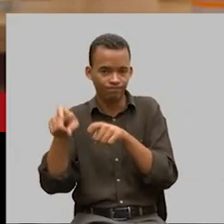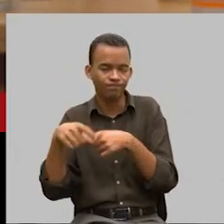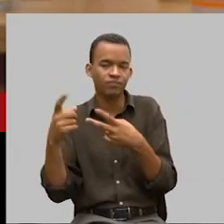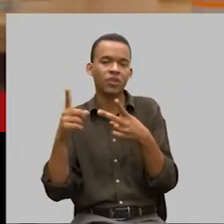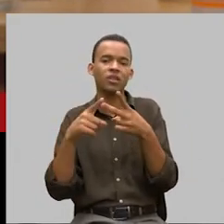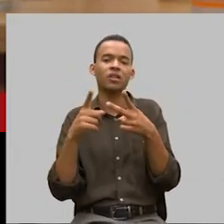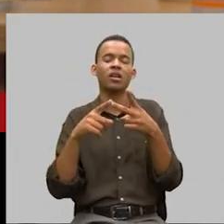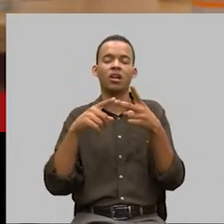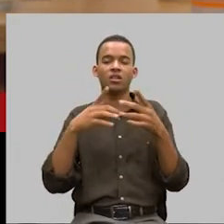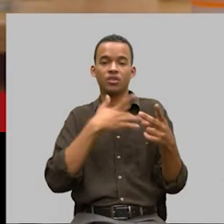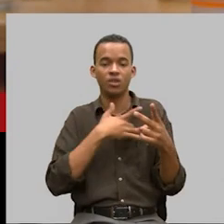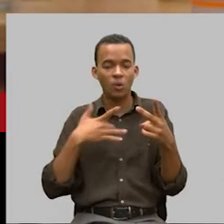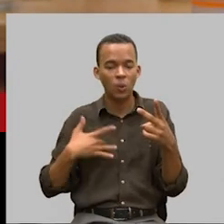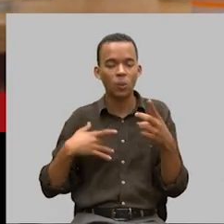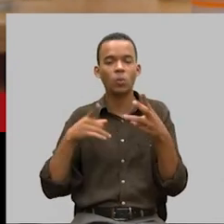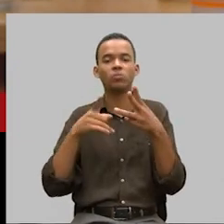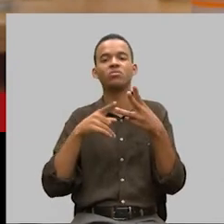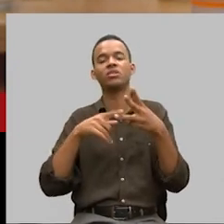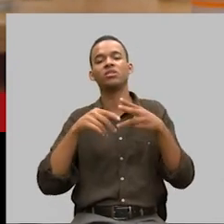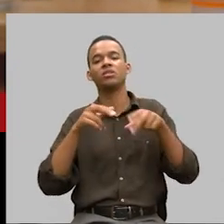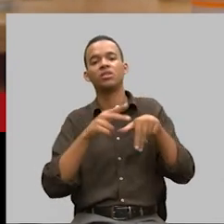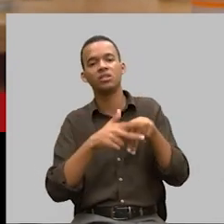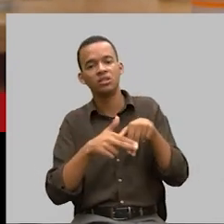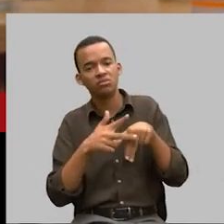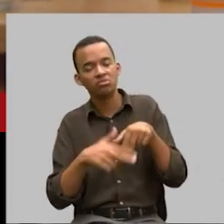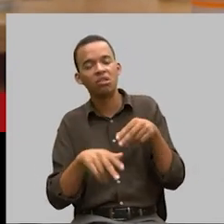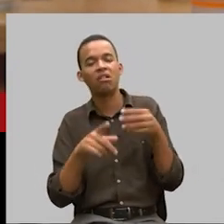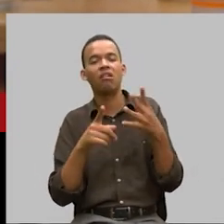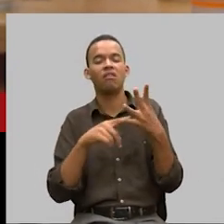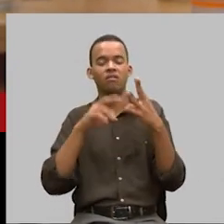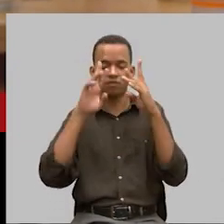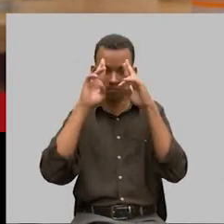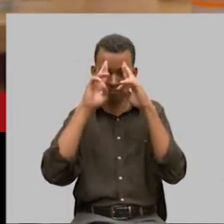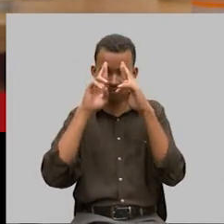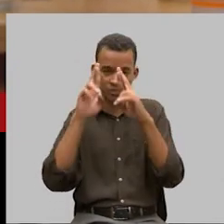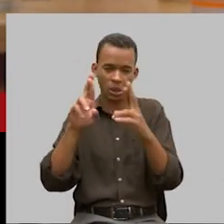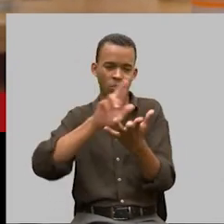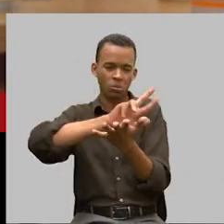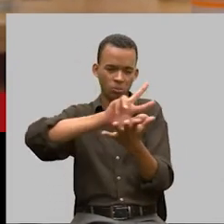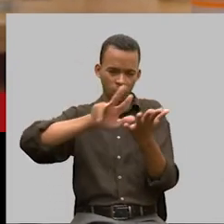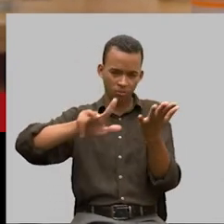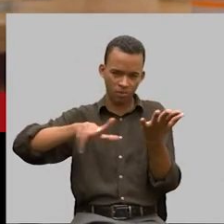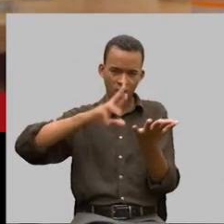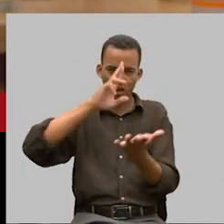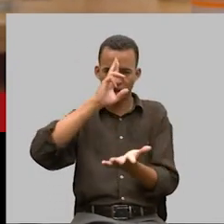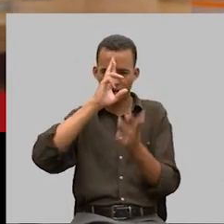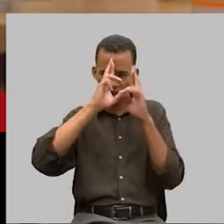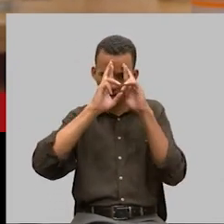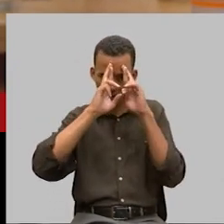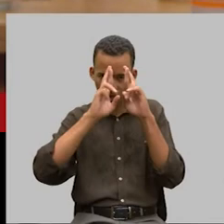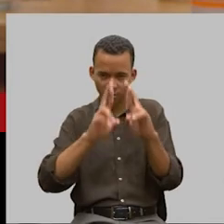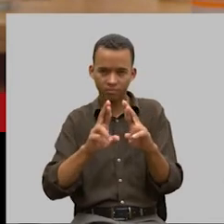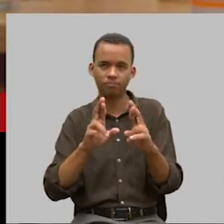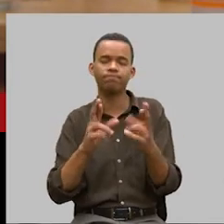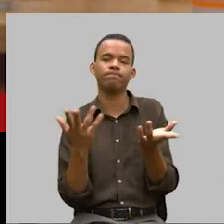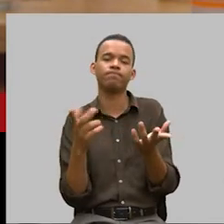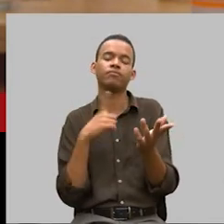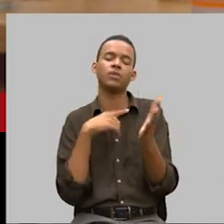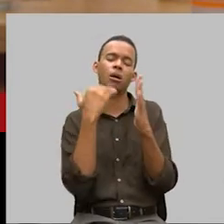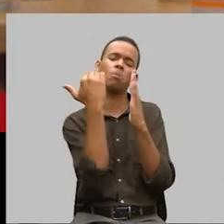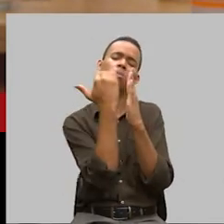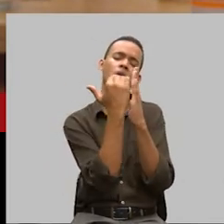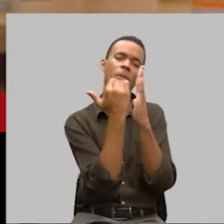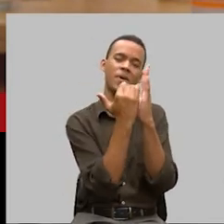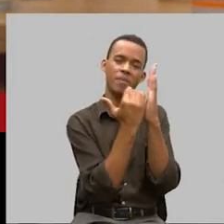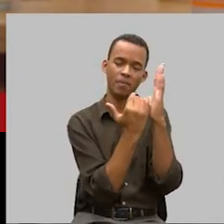diversidade eh a pauta é Ampla né Então eu queria agradecer pela oportunidade